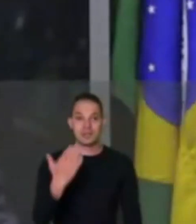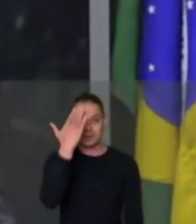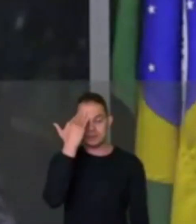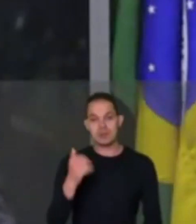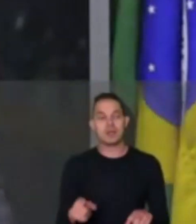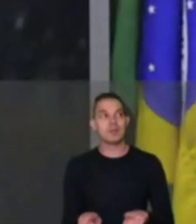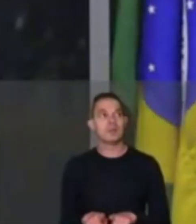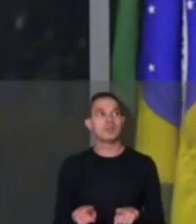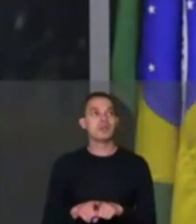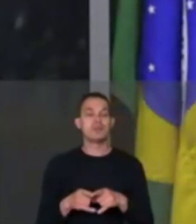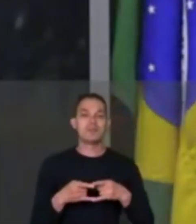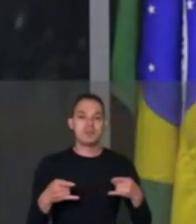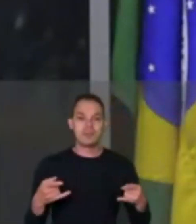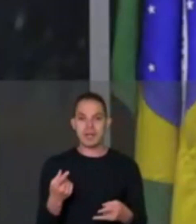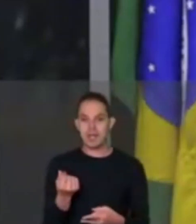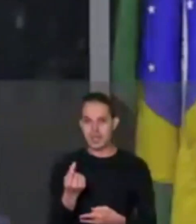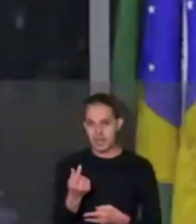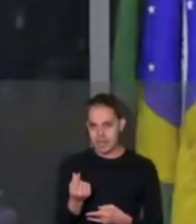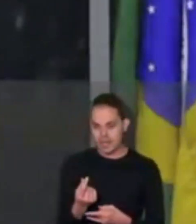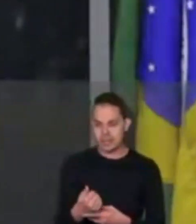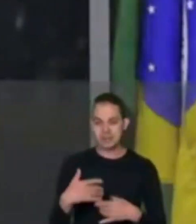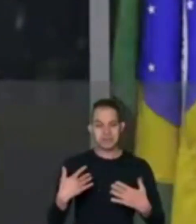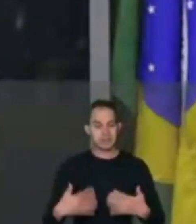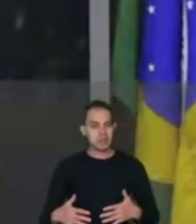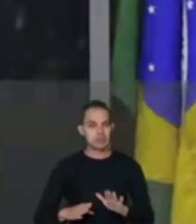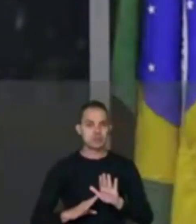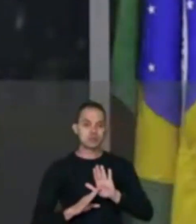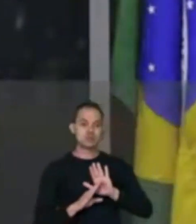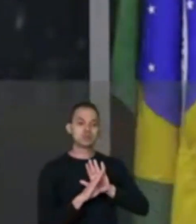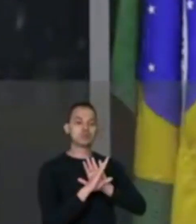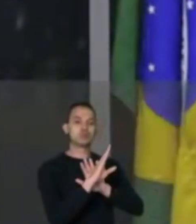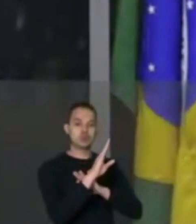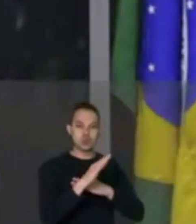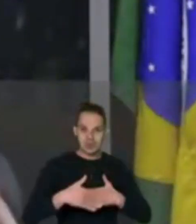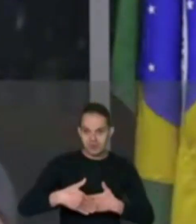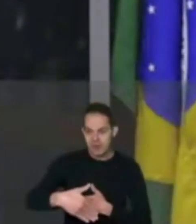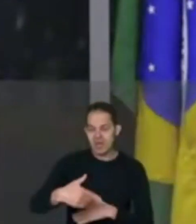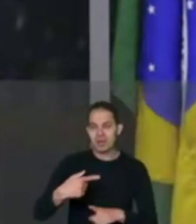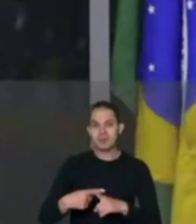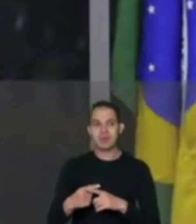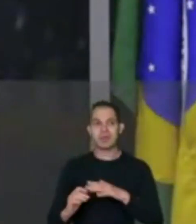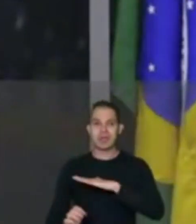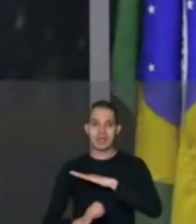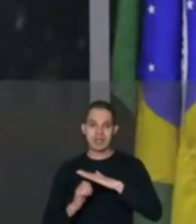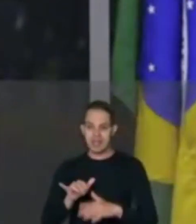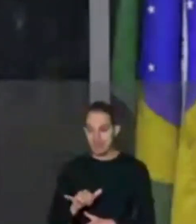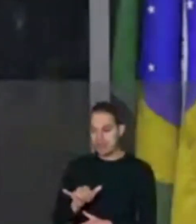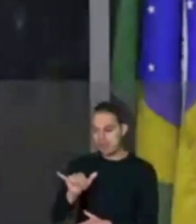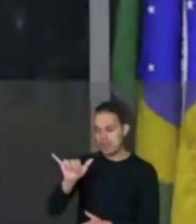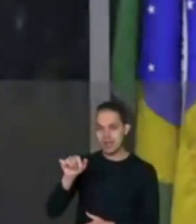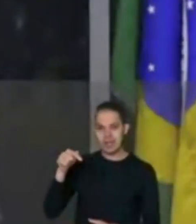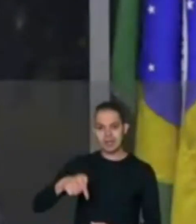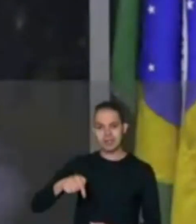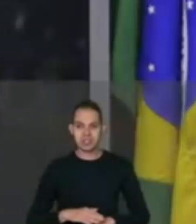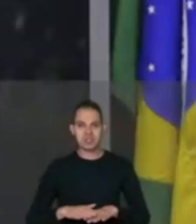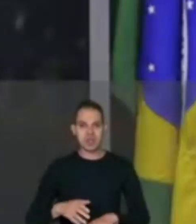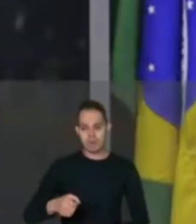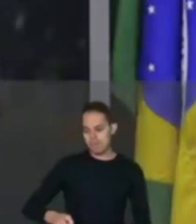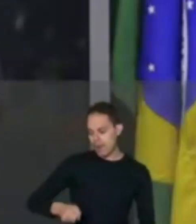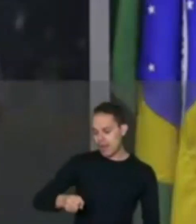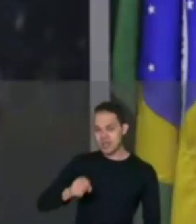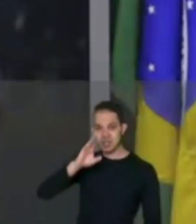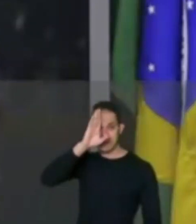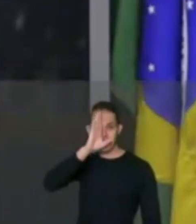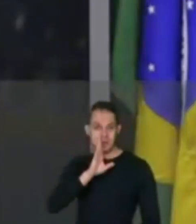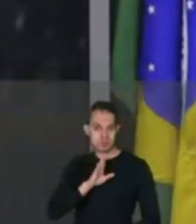das passagens, por isso, tenderão a aumentar. Sabe que companhias low cost que viriam ao Brasil já estão anunciando que não vem mais. Piso